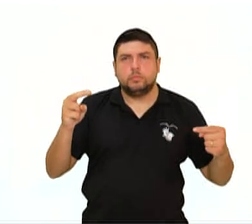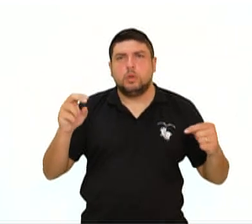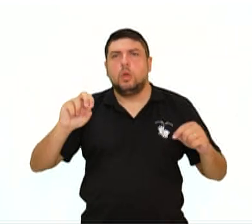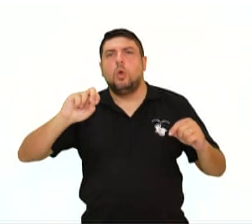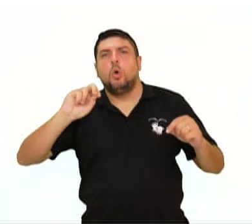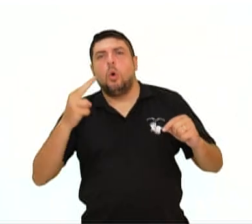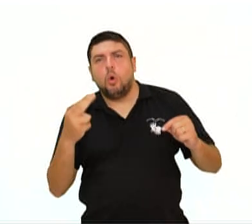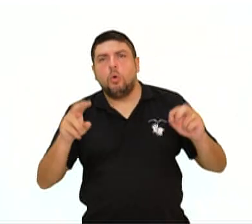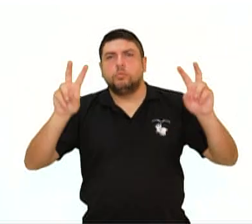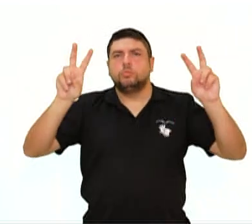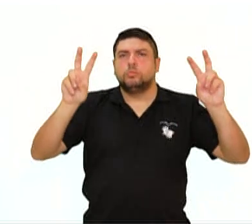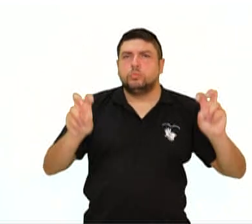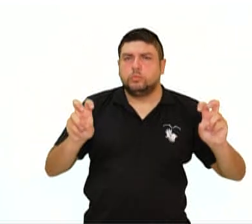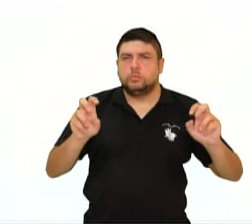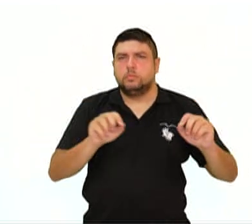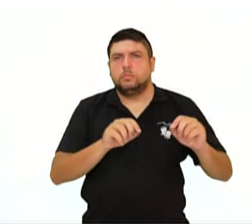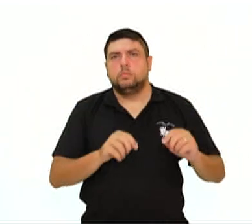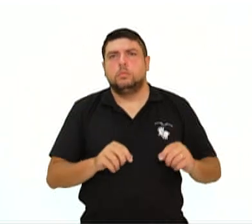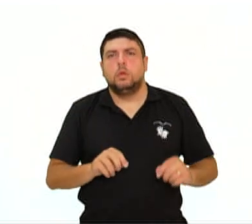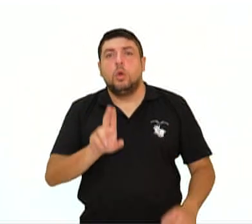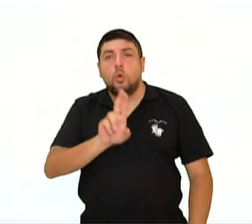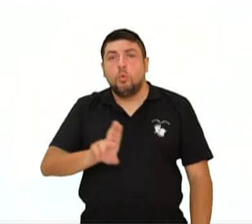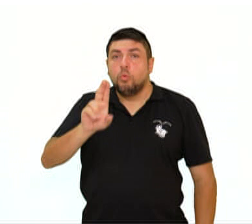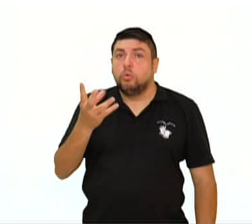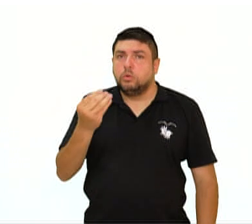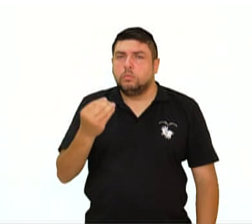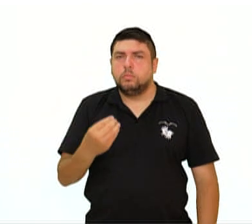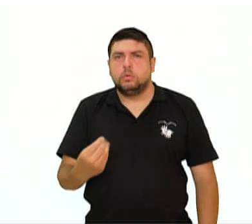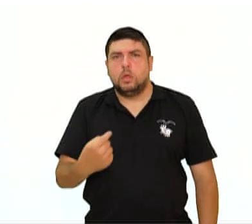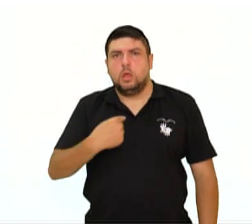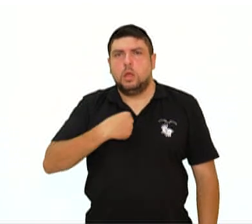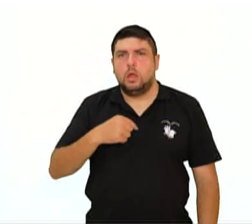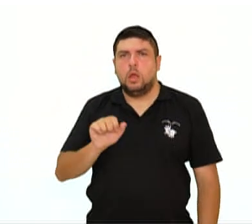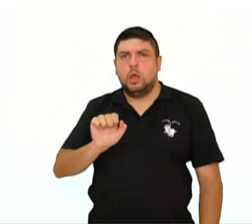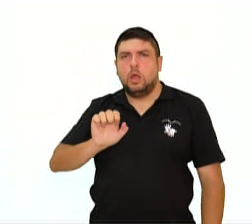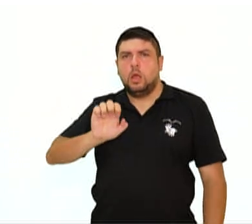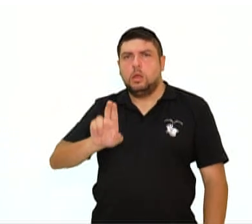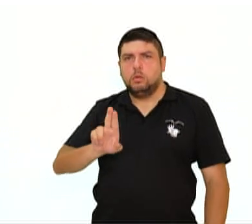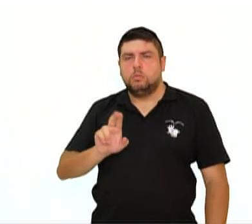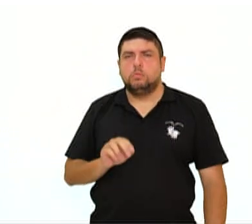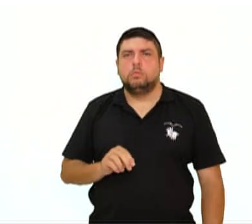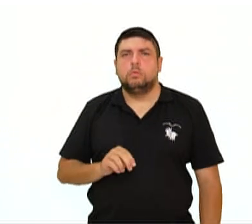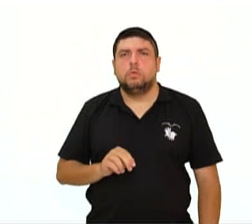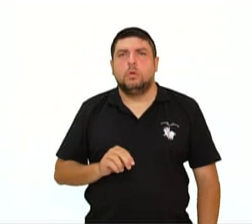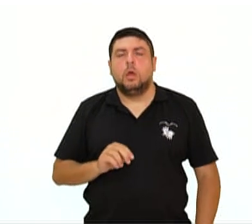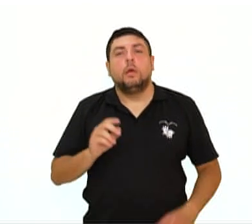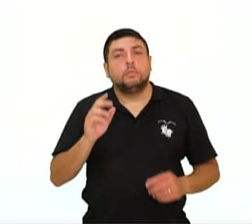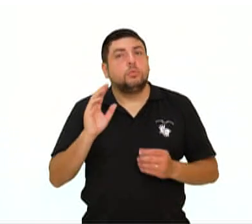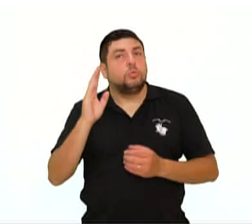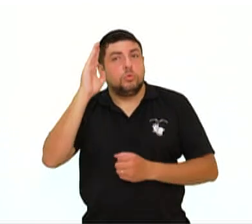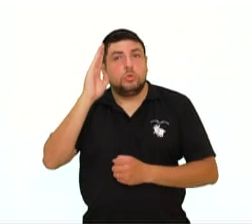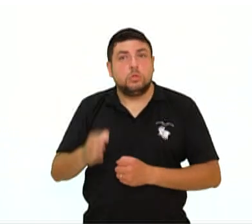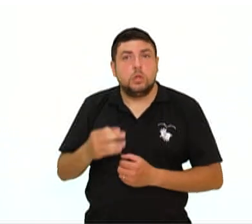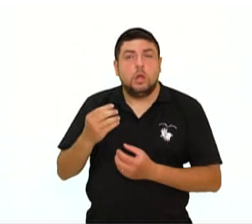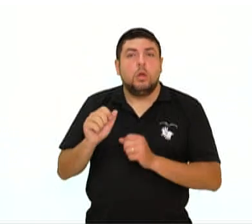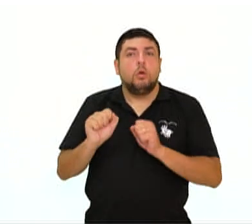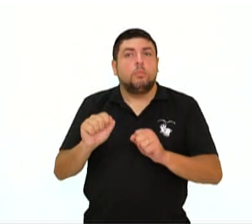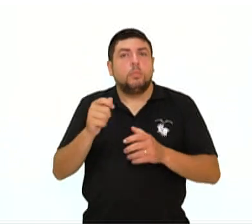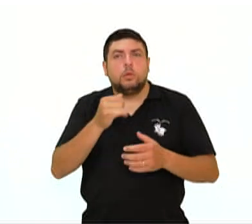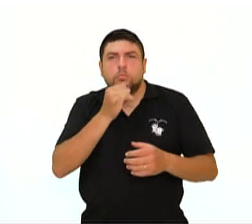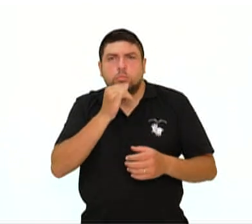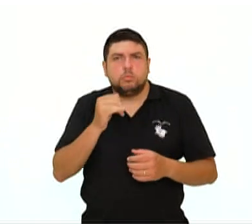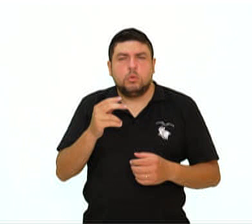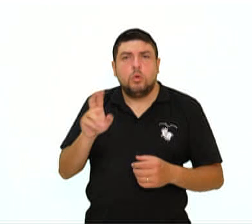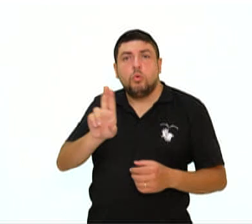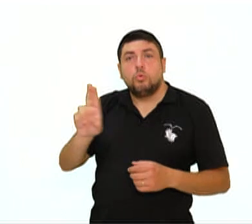primeira pessoa do discurso, eu. Quando na entrevista, o discurso direto pode ser indicado apenas pelo